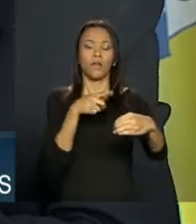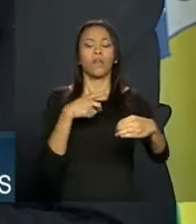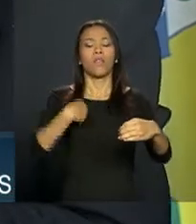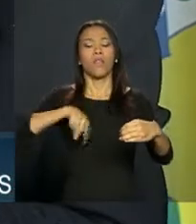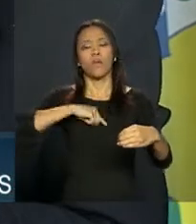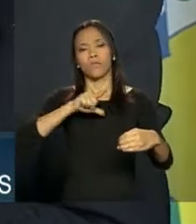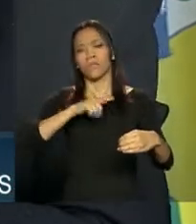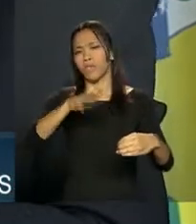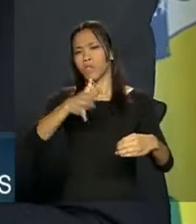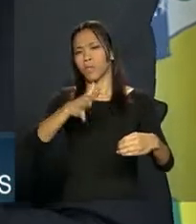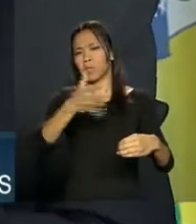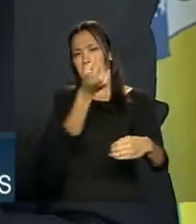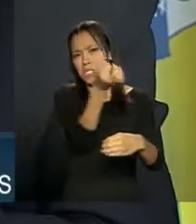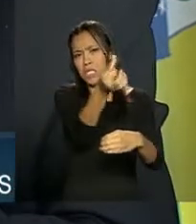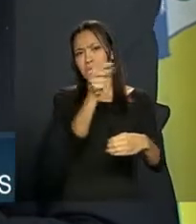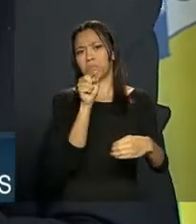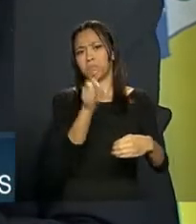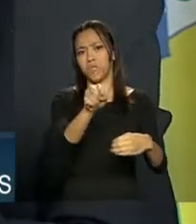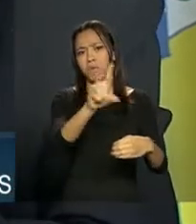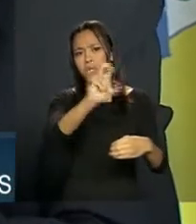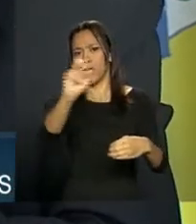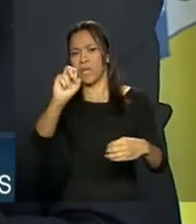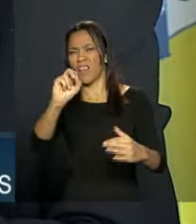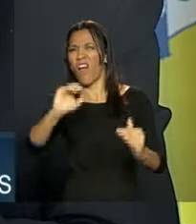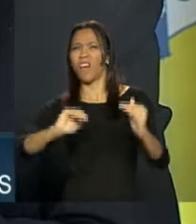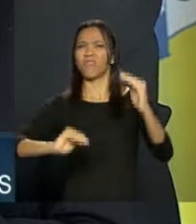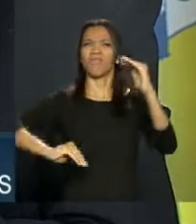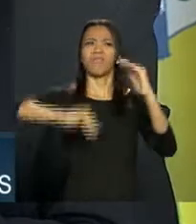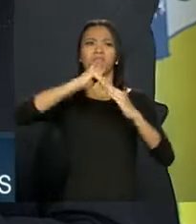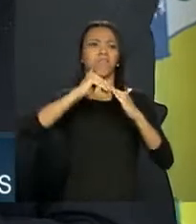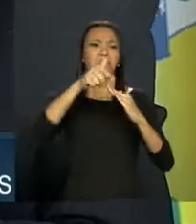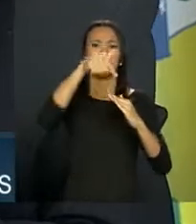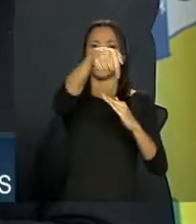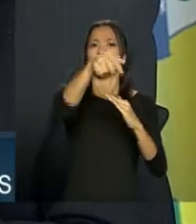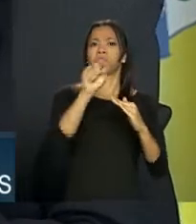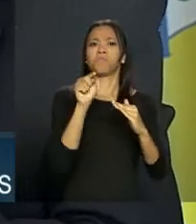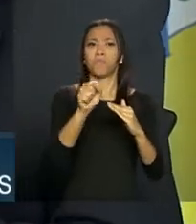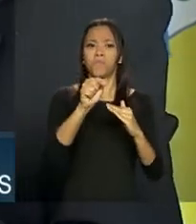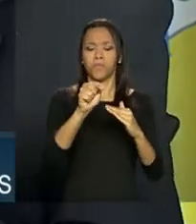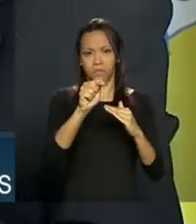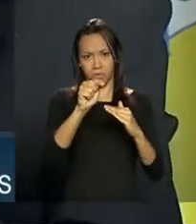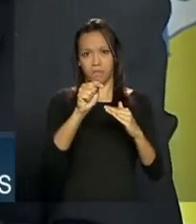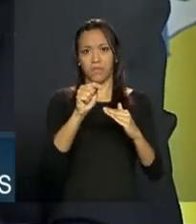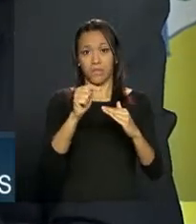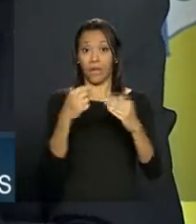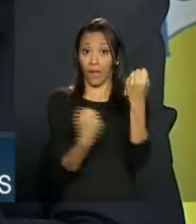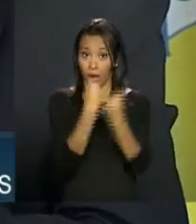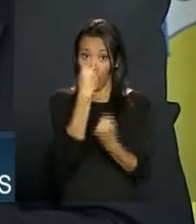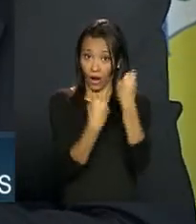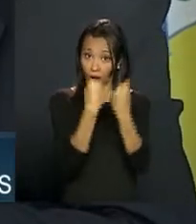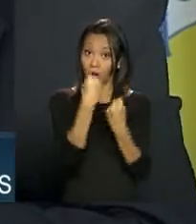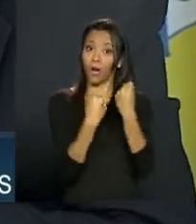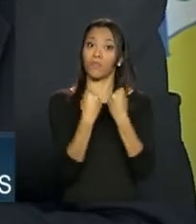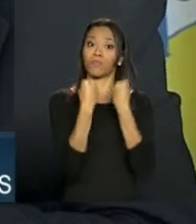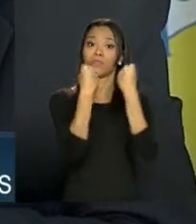cerca de 6.500 as 7 mil carros-pipa sendo é